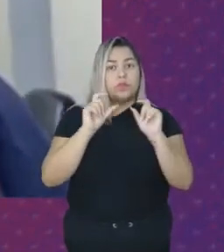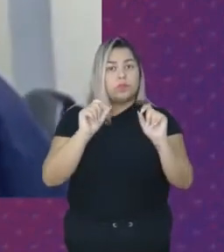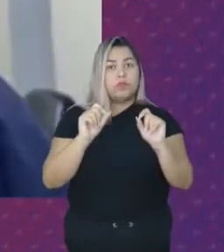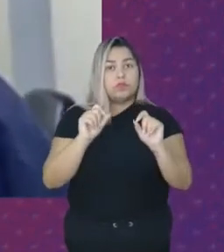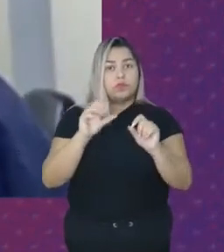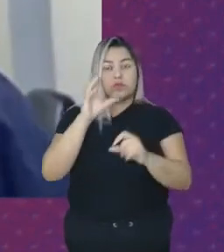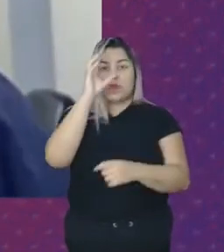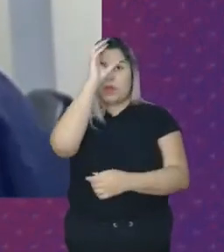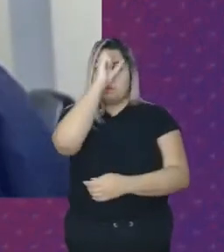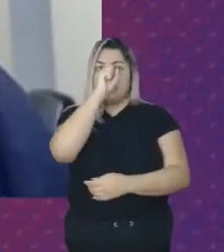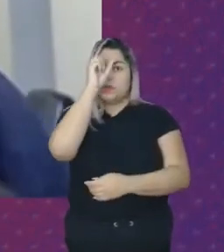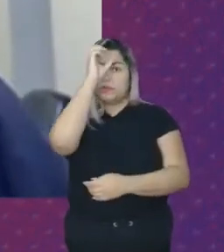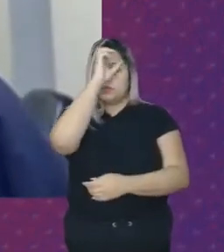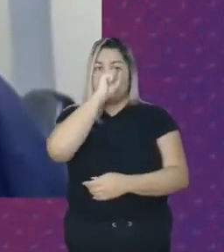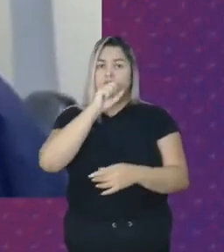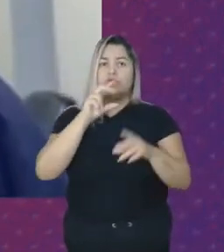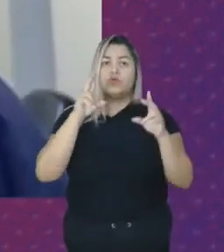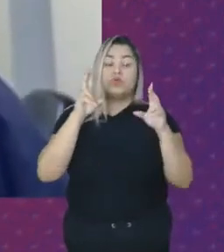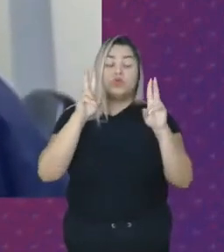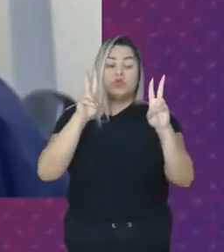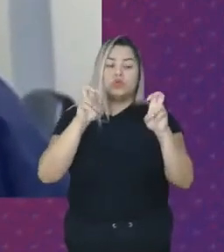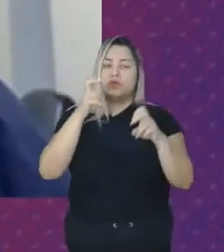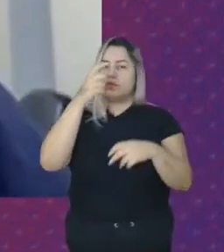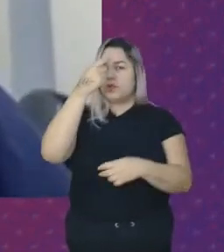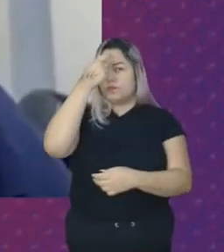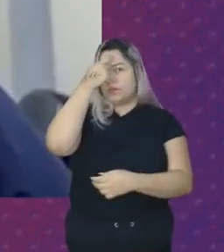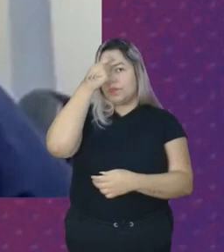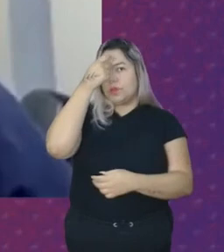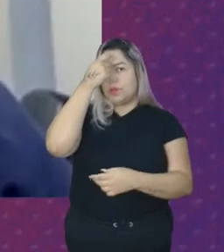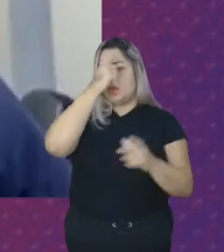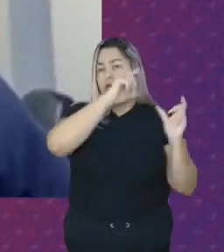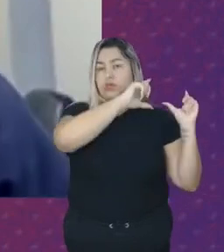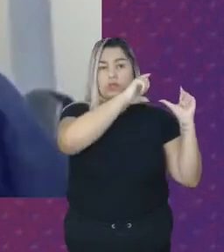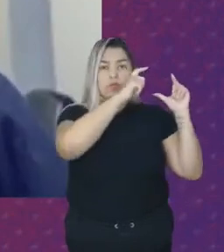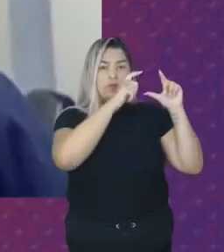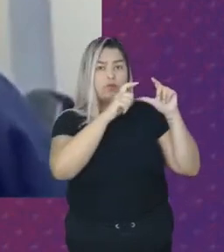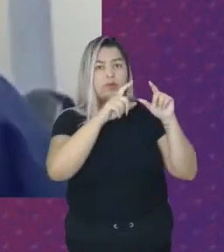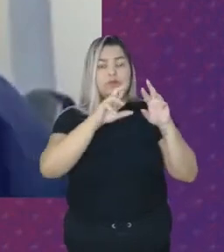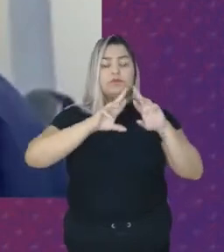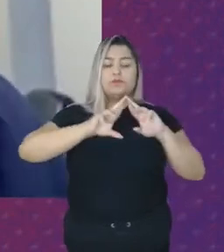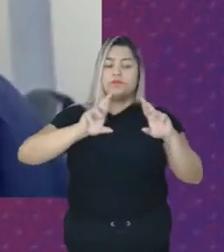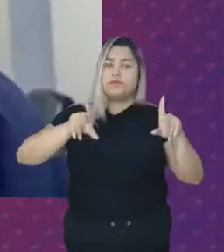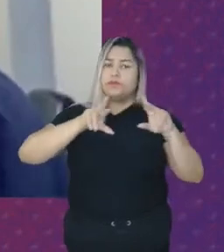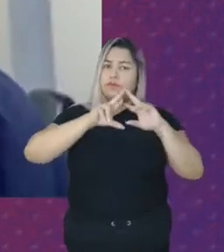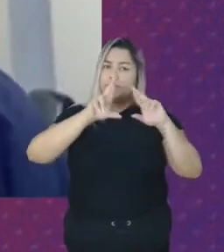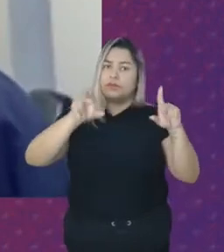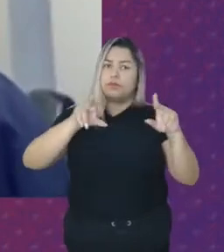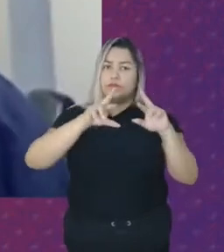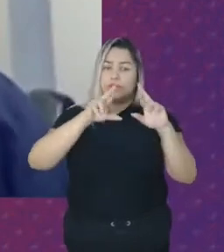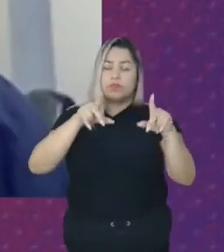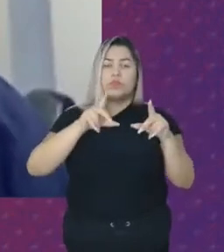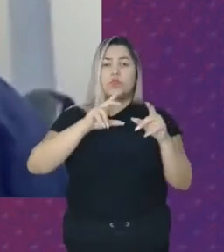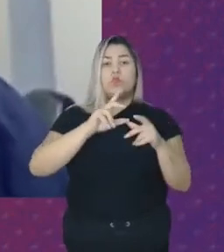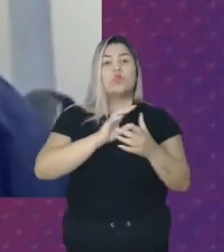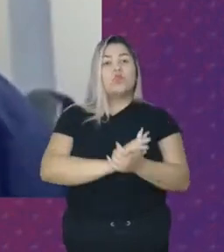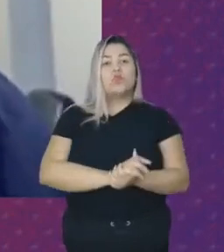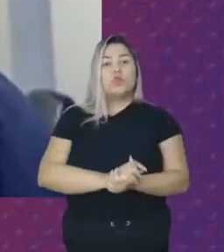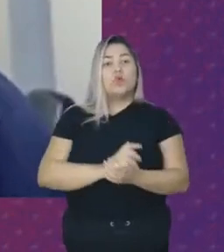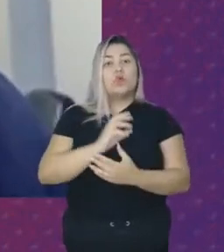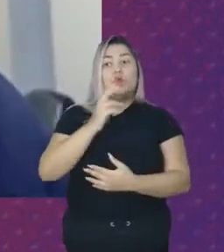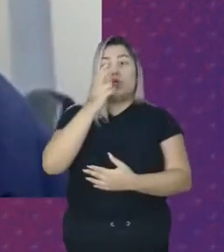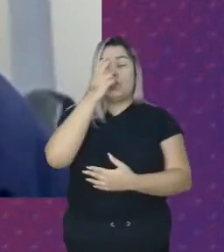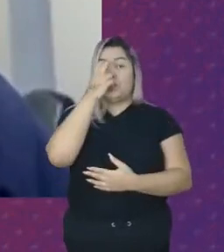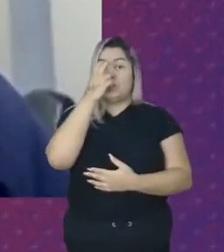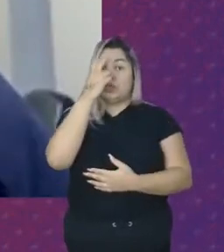de aprendermos sobre a memória, a ancestralidade de diferentes culturas.